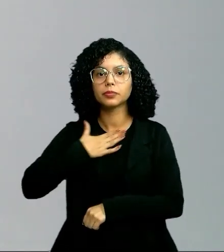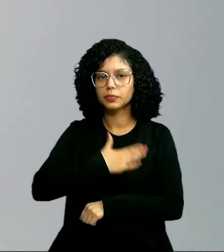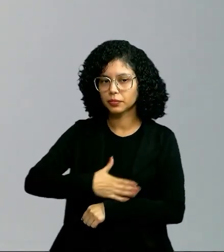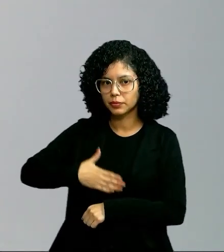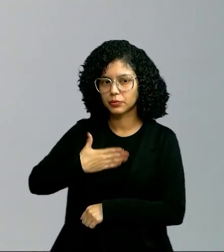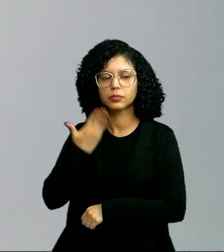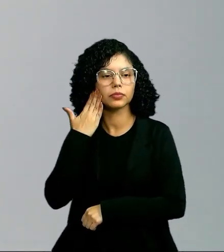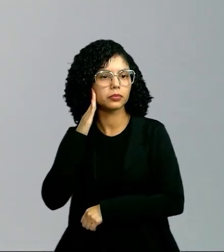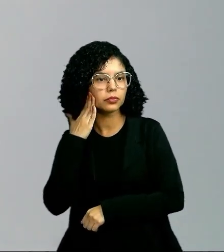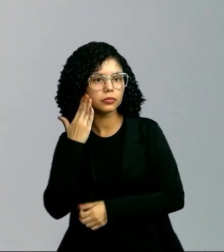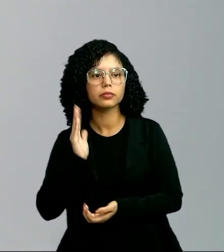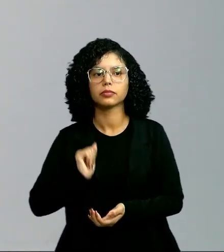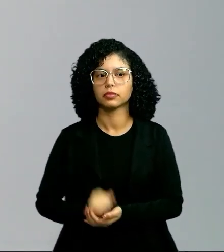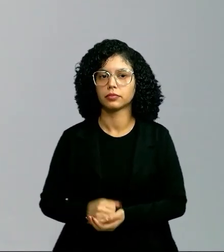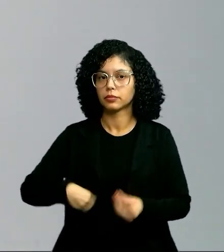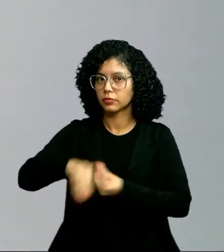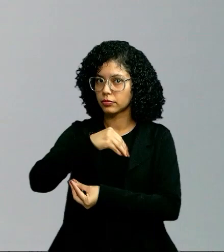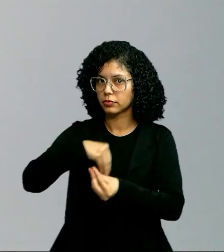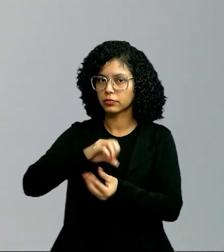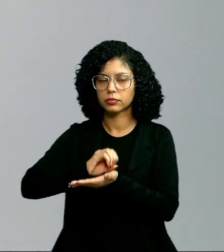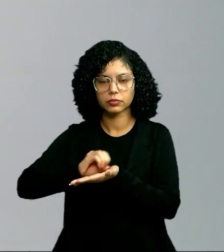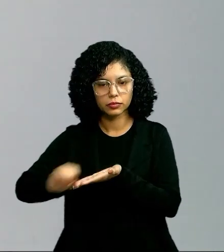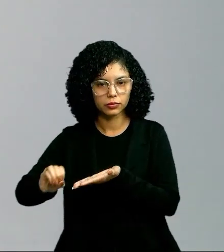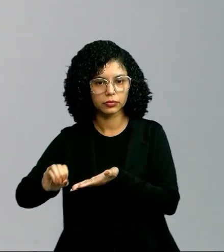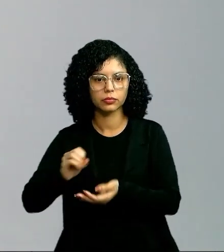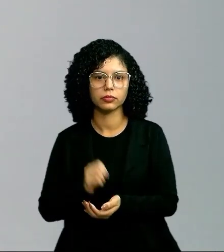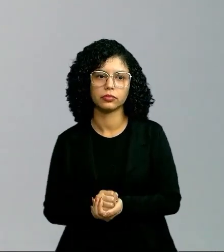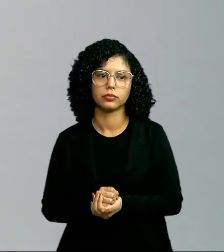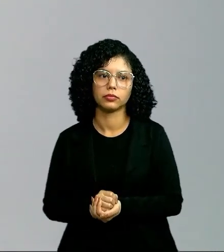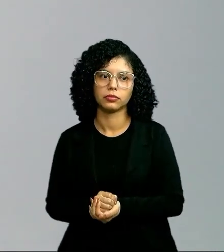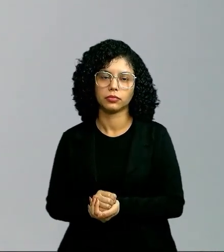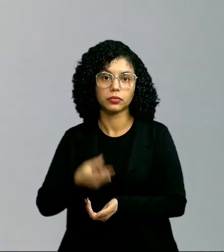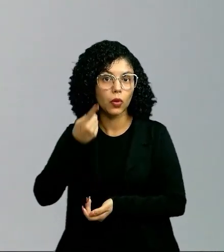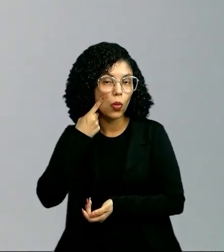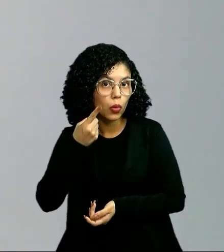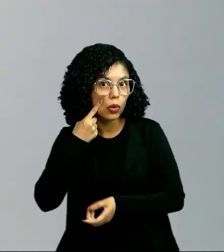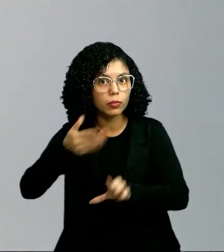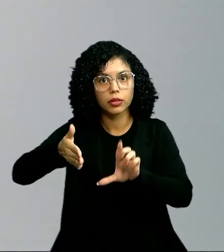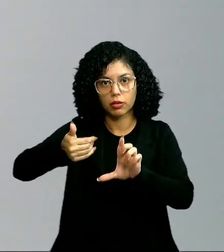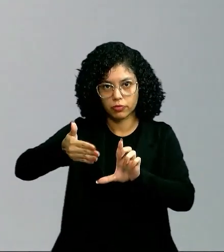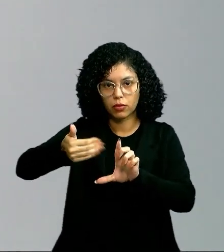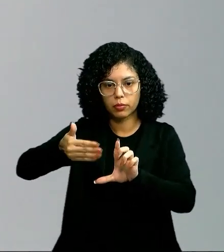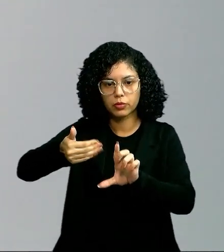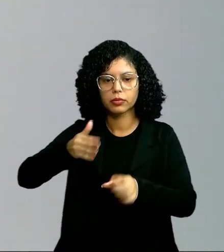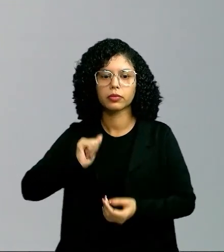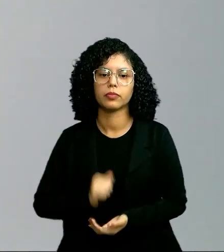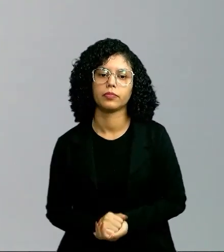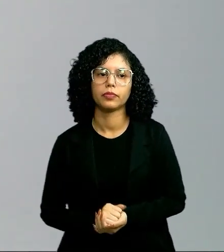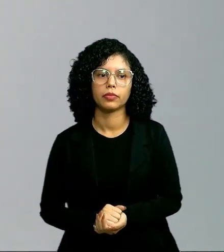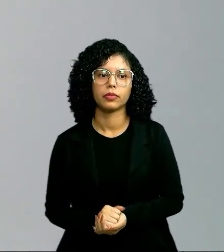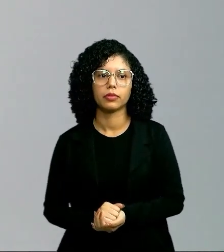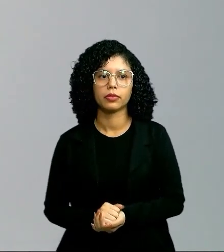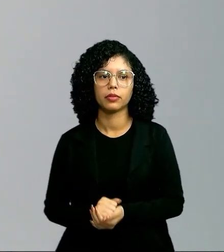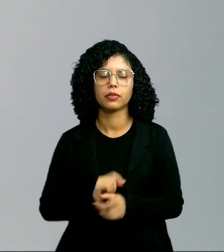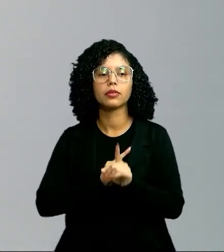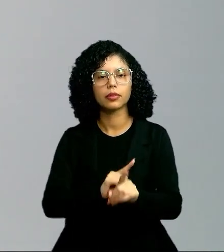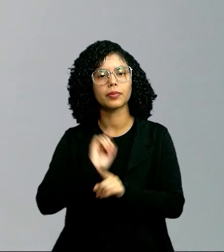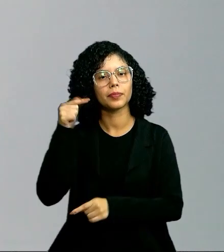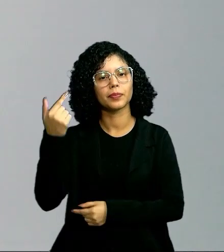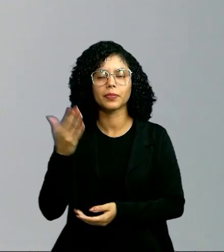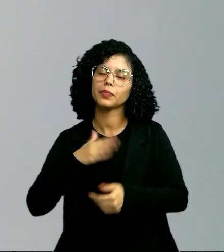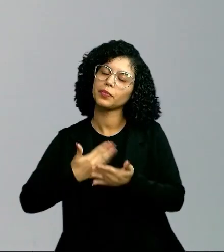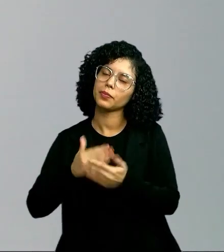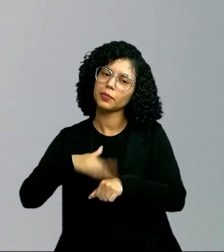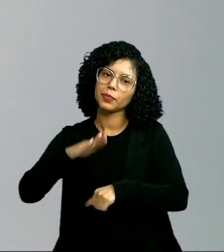tenham compreendido acerca das reações orgânicas. Fiquem de olho nas nossas plataformas e nos sigam para